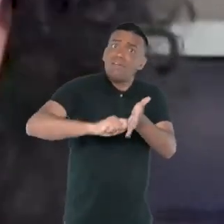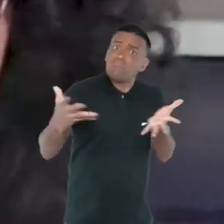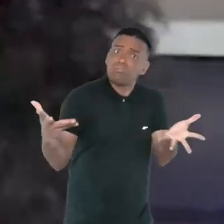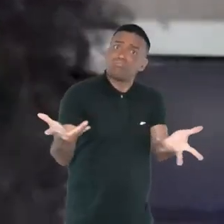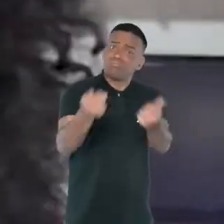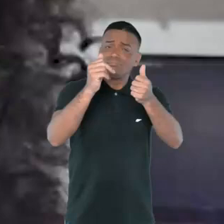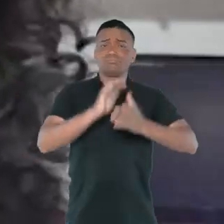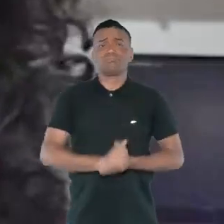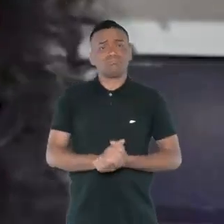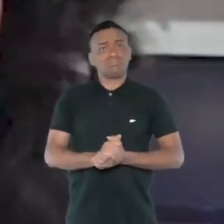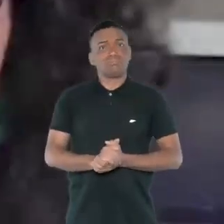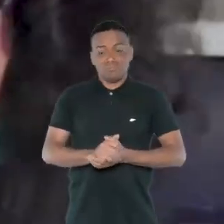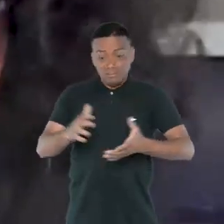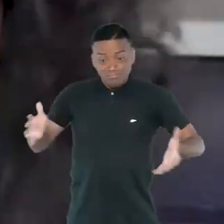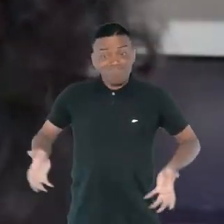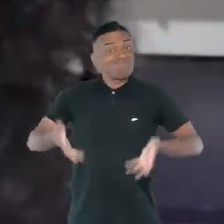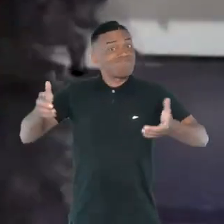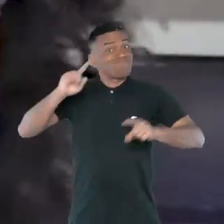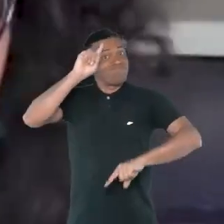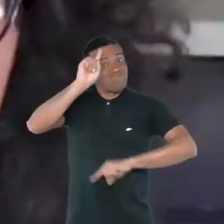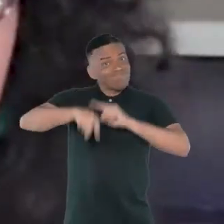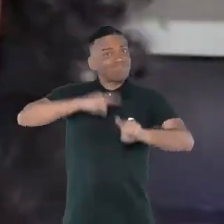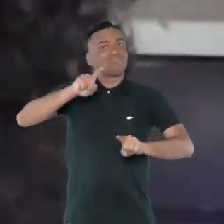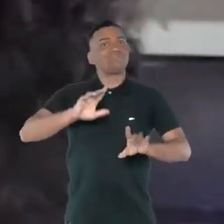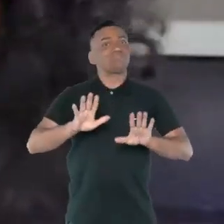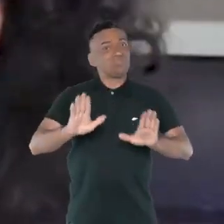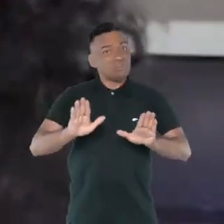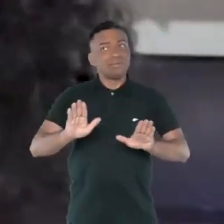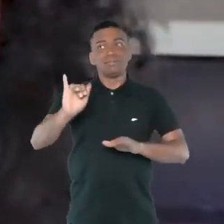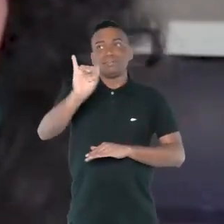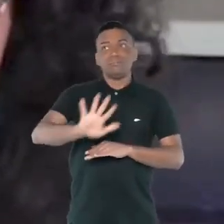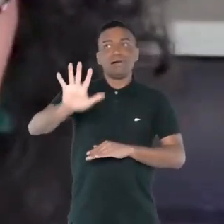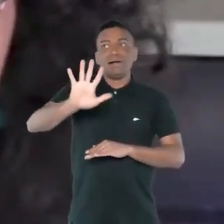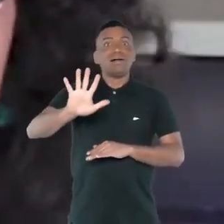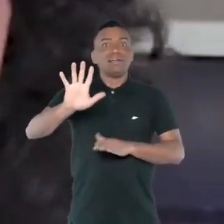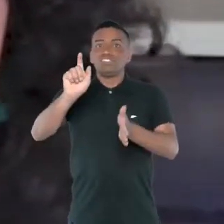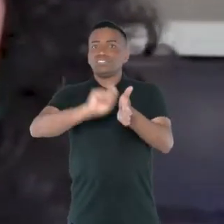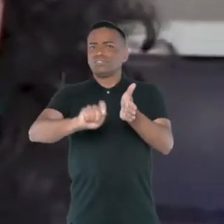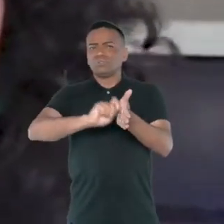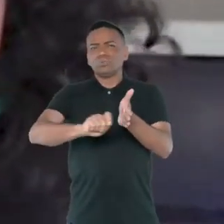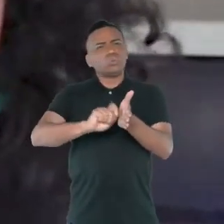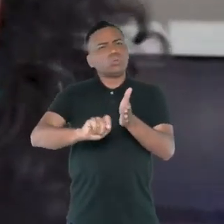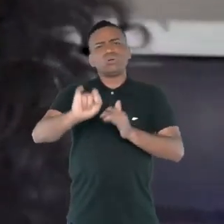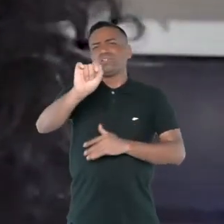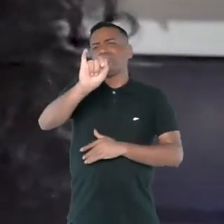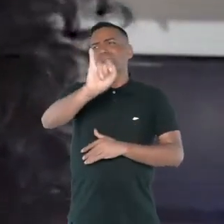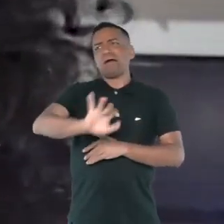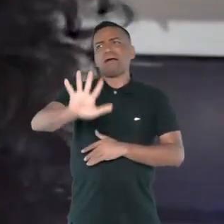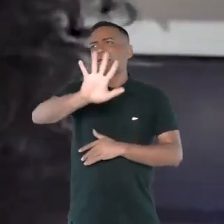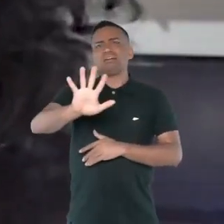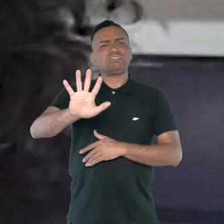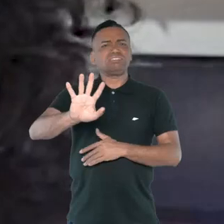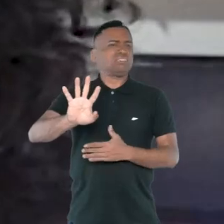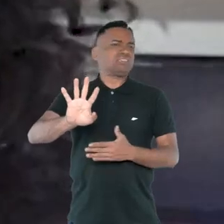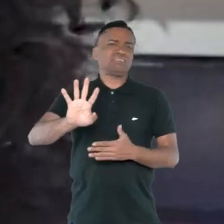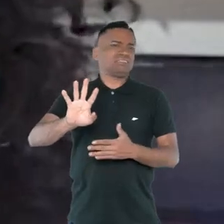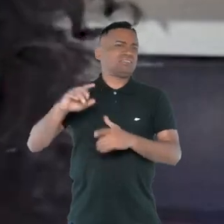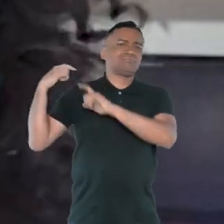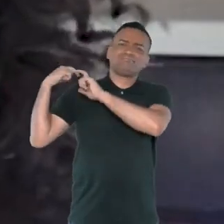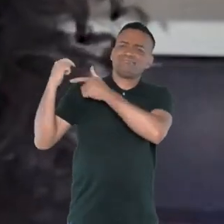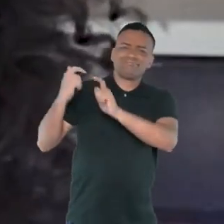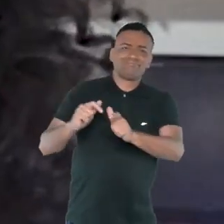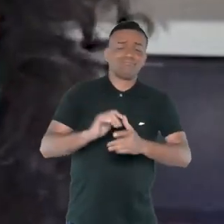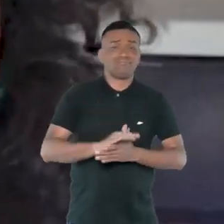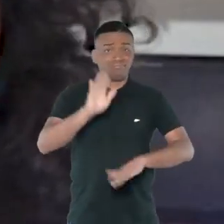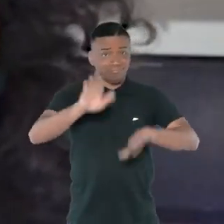mãe, você vai virar escritora. E começaram com essa impulsionar mesmo. Mas a imagem que eu tinha de escritor era uma